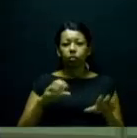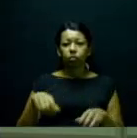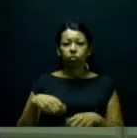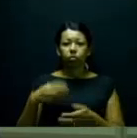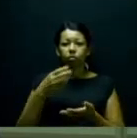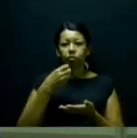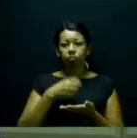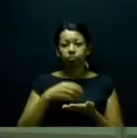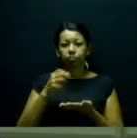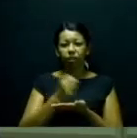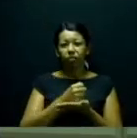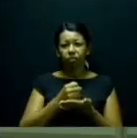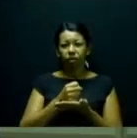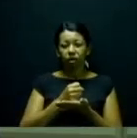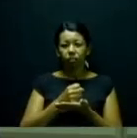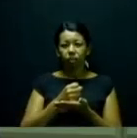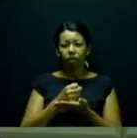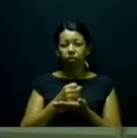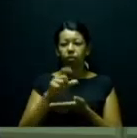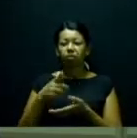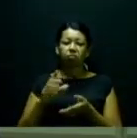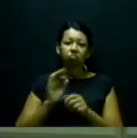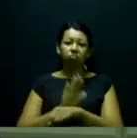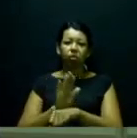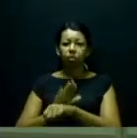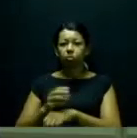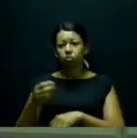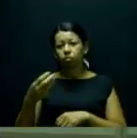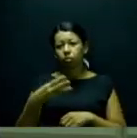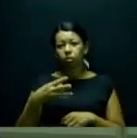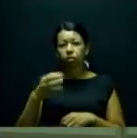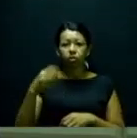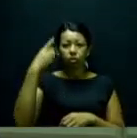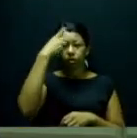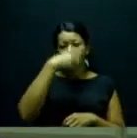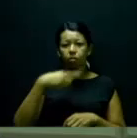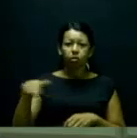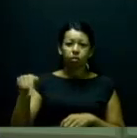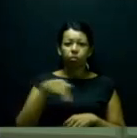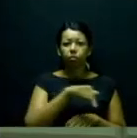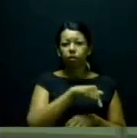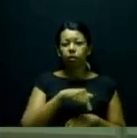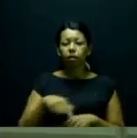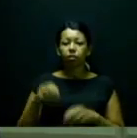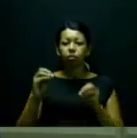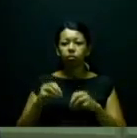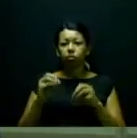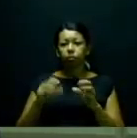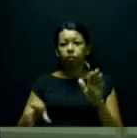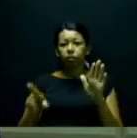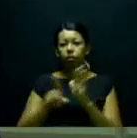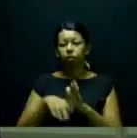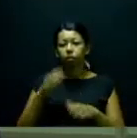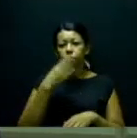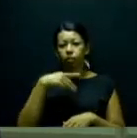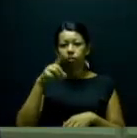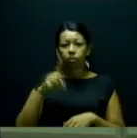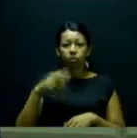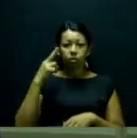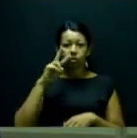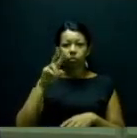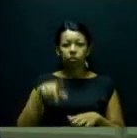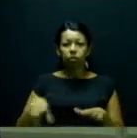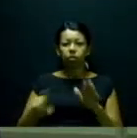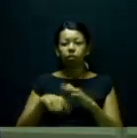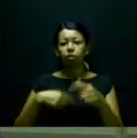foram contemplados com o benefício da jornada de 30 horas semanais estabelecida pela mencionada lei municipal. Requeiro, observadas as formalidades